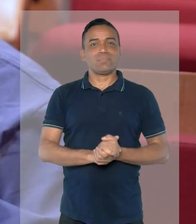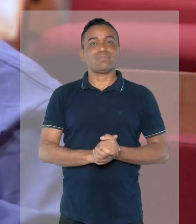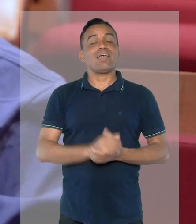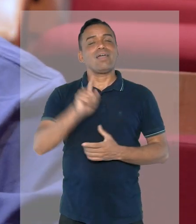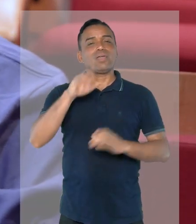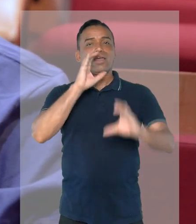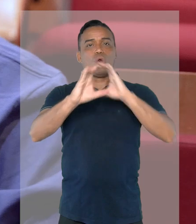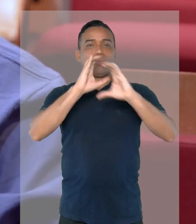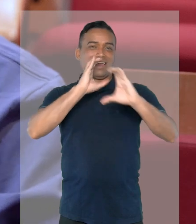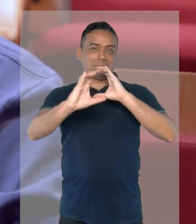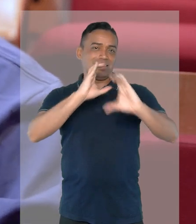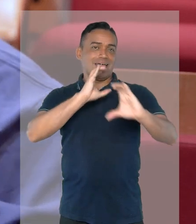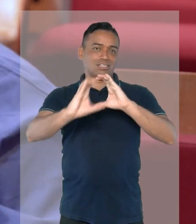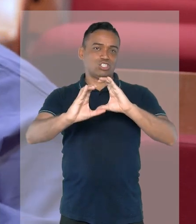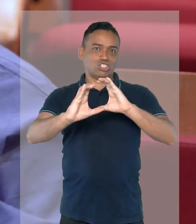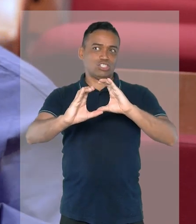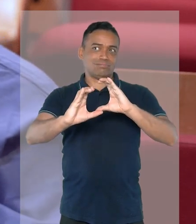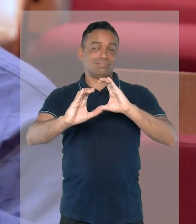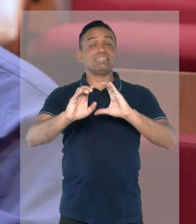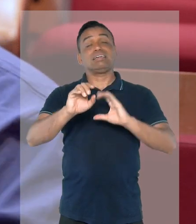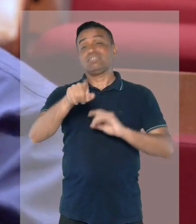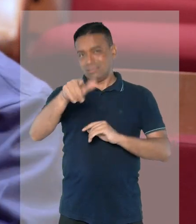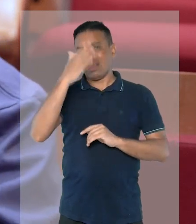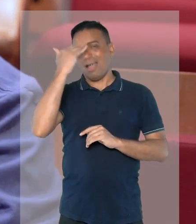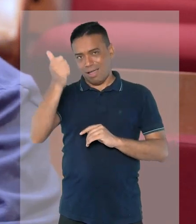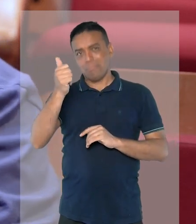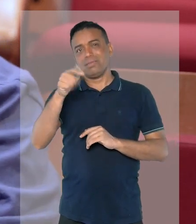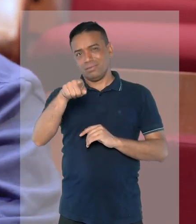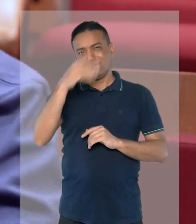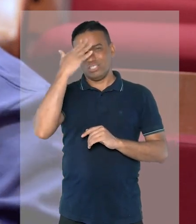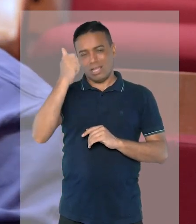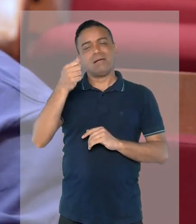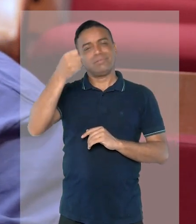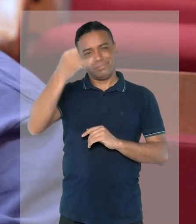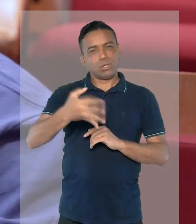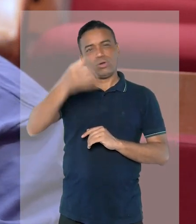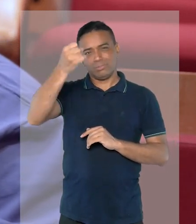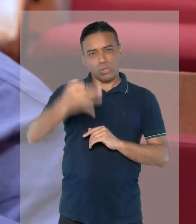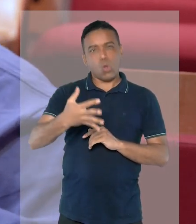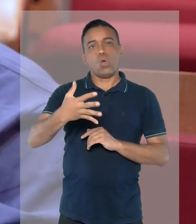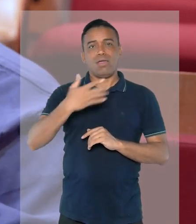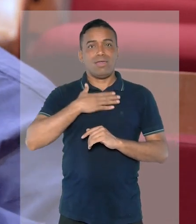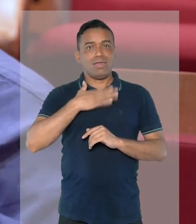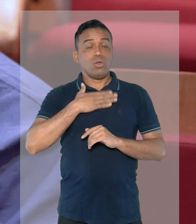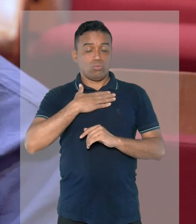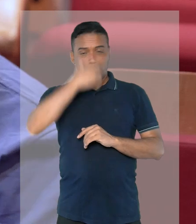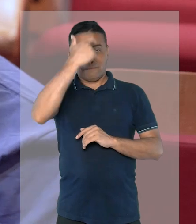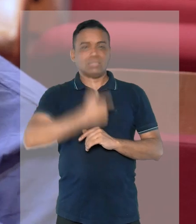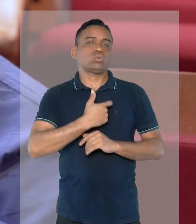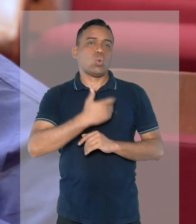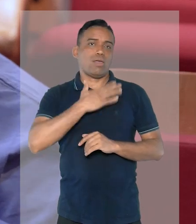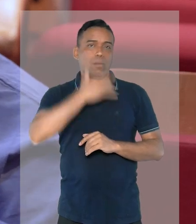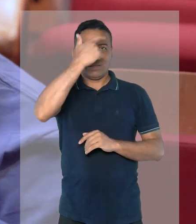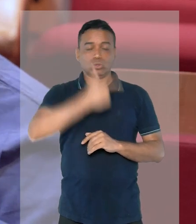é a comunicabilidade. Tá? Você sabe, você obviamente já falou disso muitas vezes aí, você sabe que eu sou uma dessas pessoas